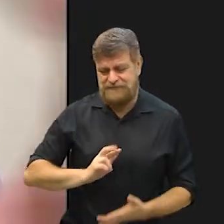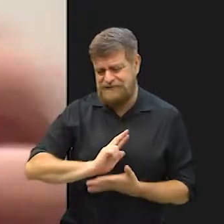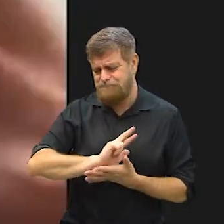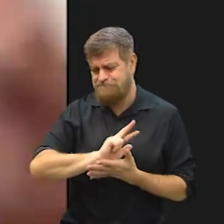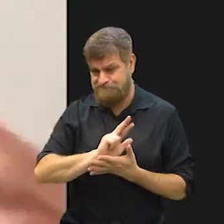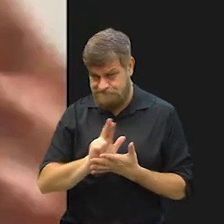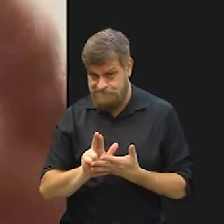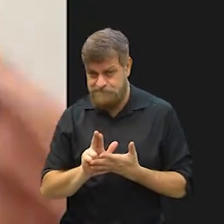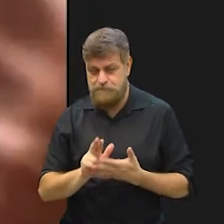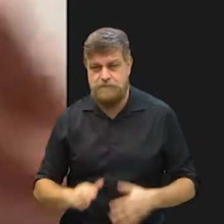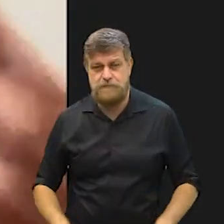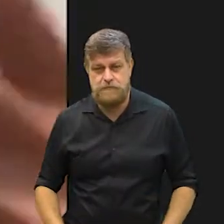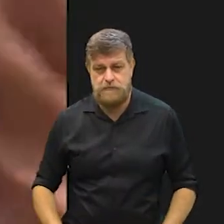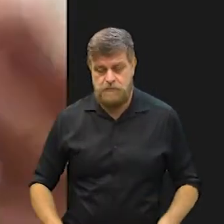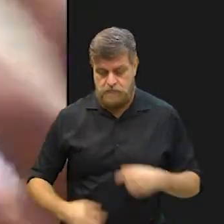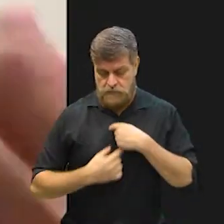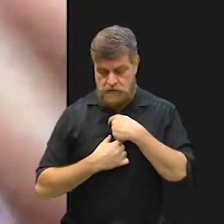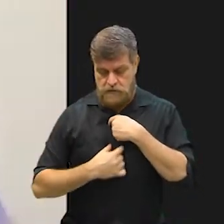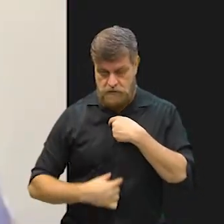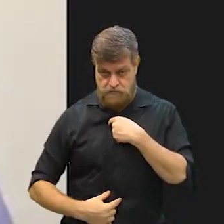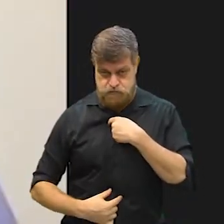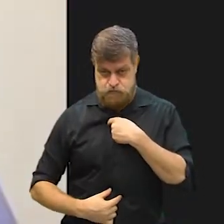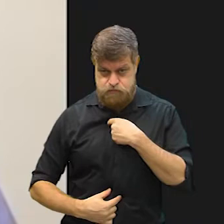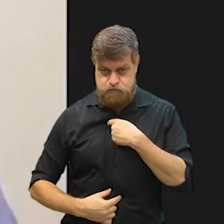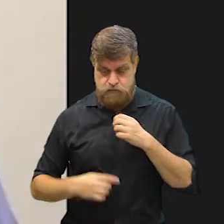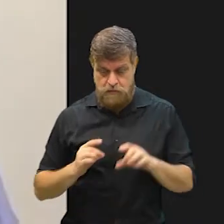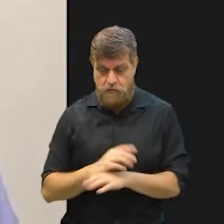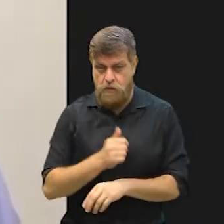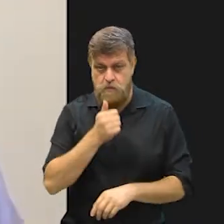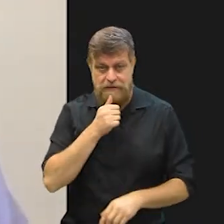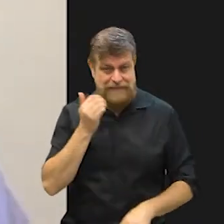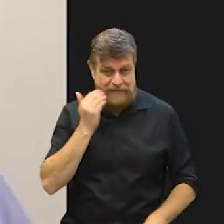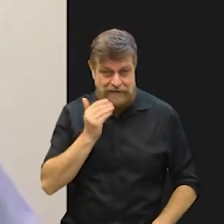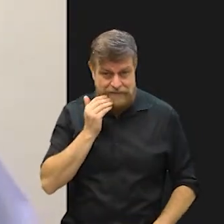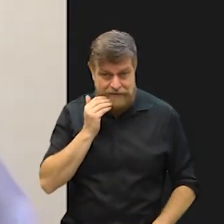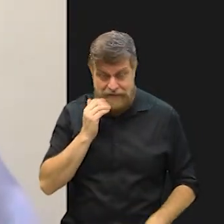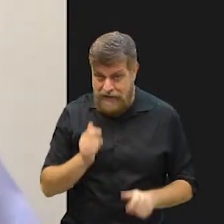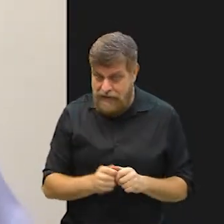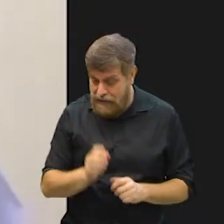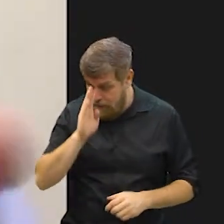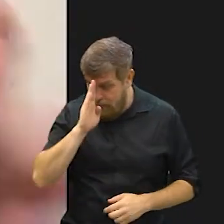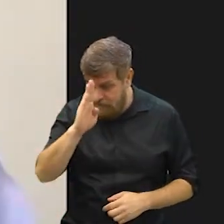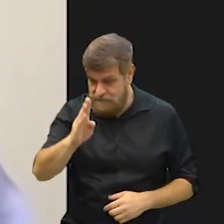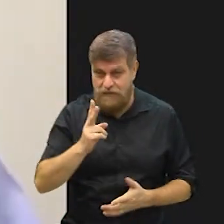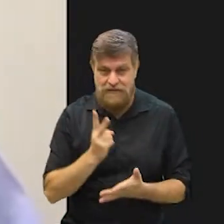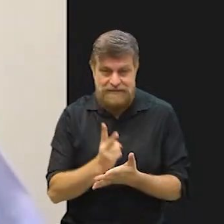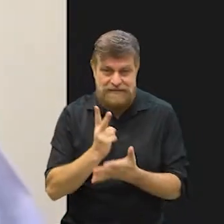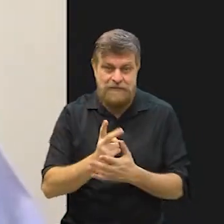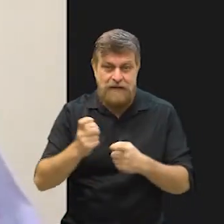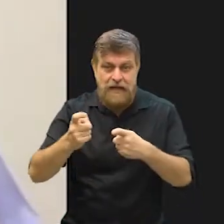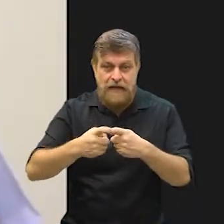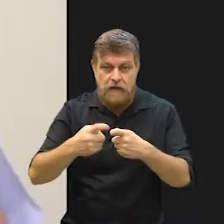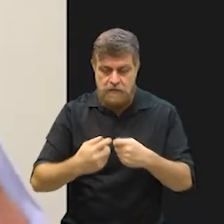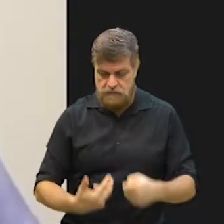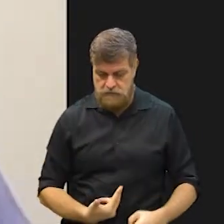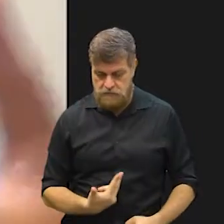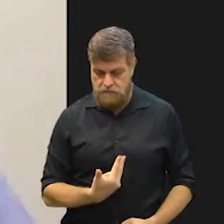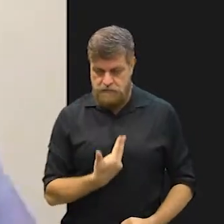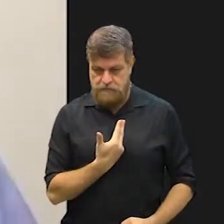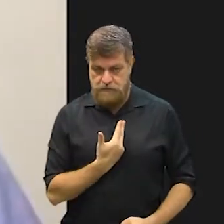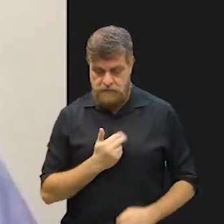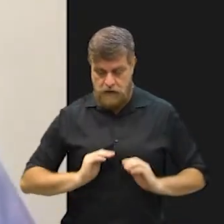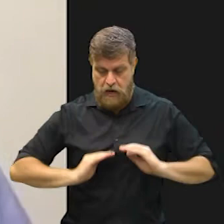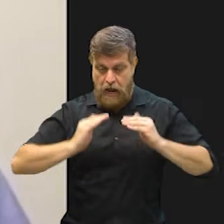décadas. Então, a mielo é a mais frequente, tá? Toda vez que a gente entra no útero para tratar,